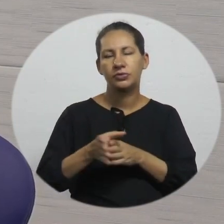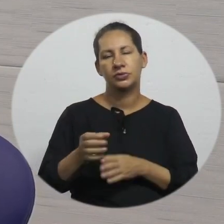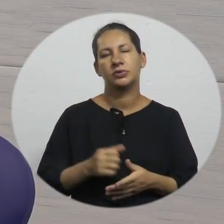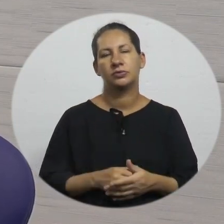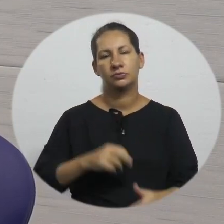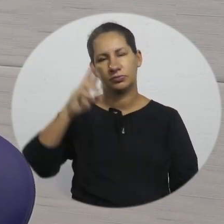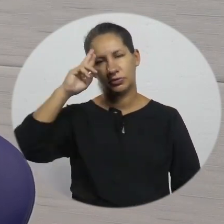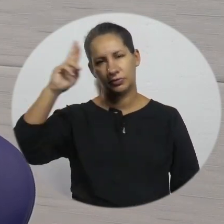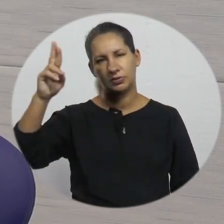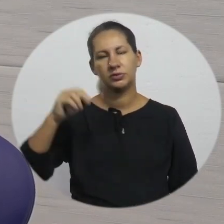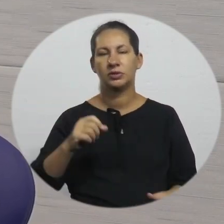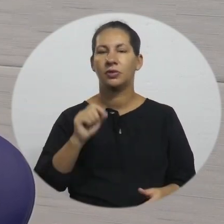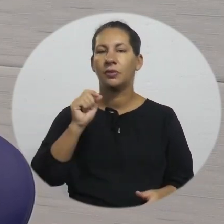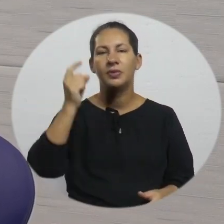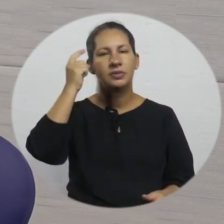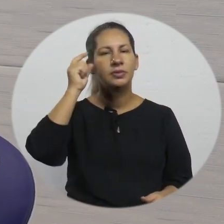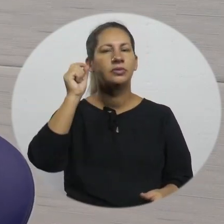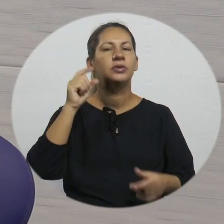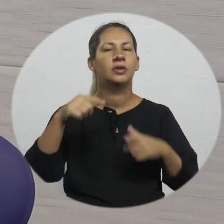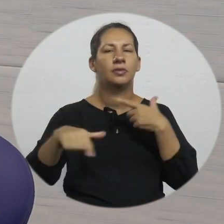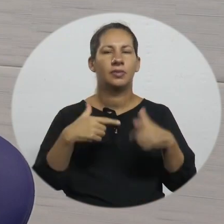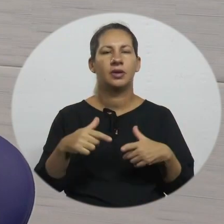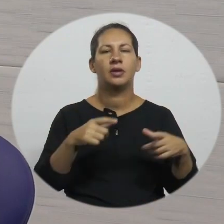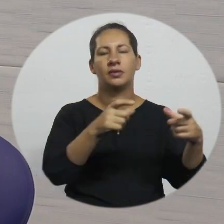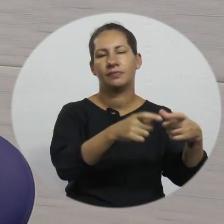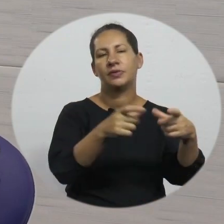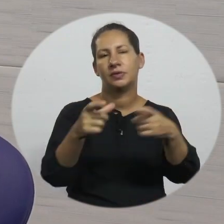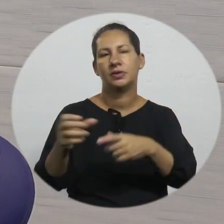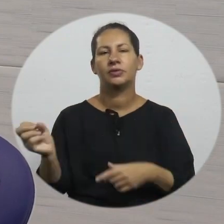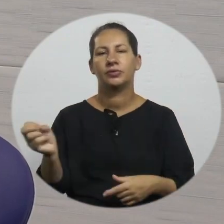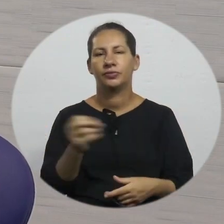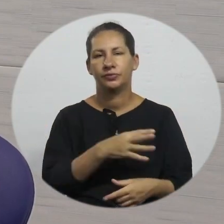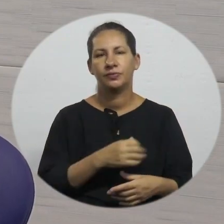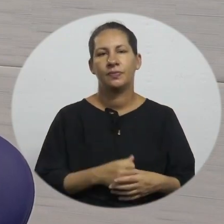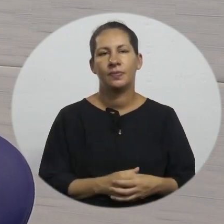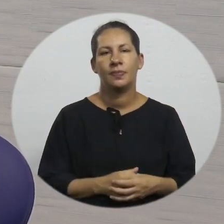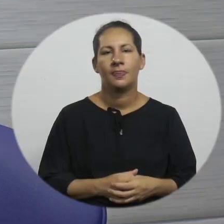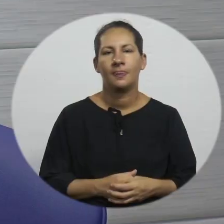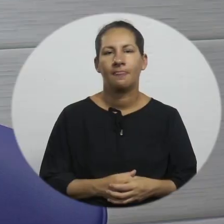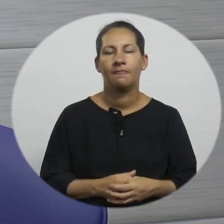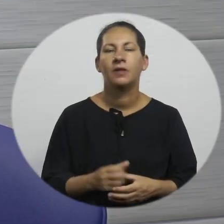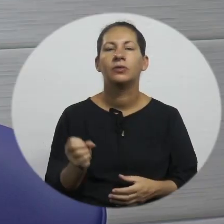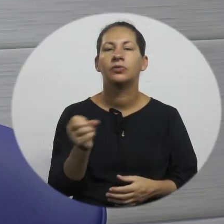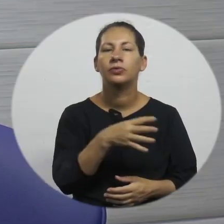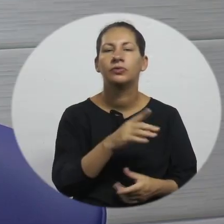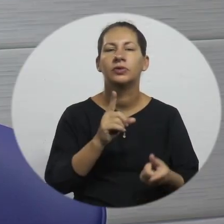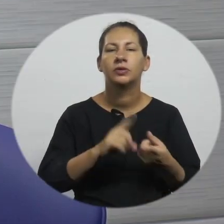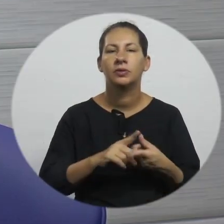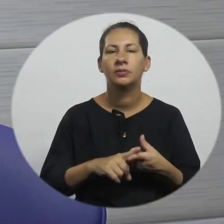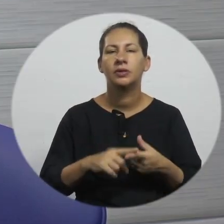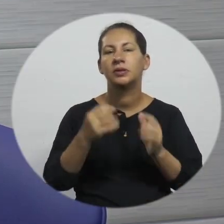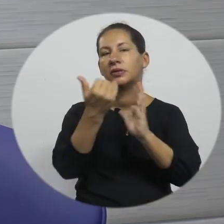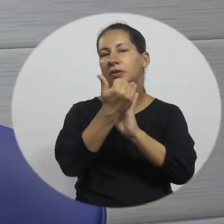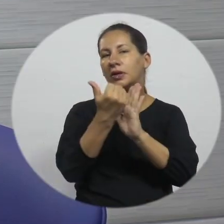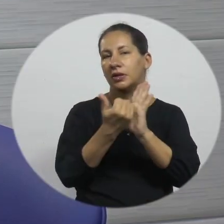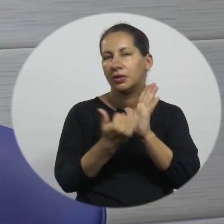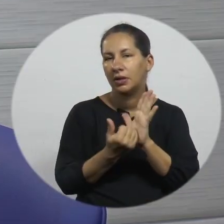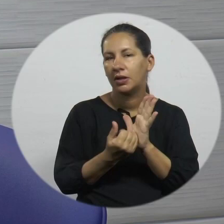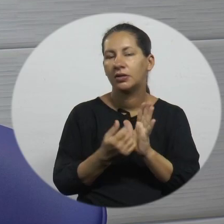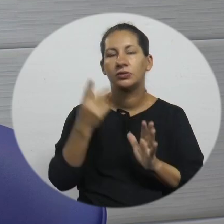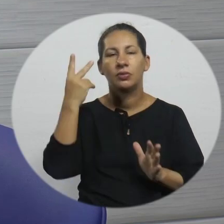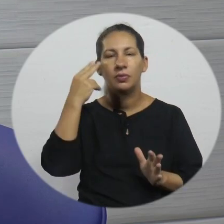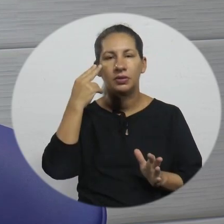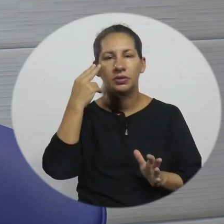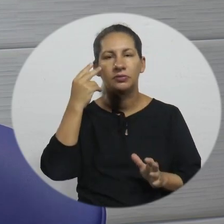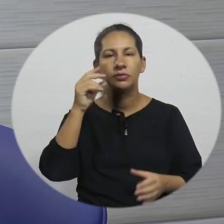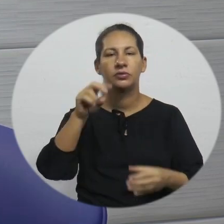Conselho de Governança. Mas a ideia é trabalhar também esses aspectos inovadores para o pleito. Outra novidade vão ser os debates sobre os